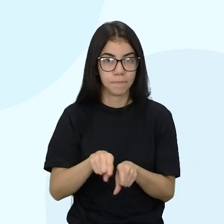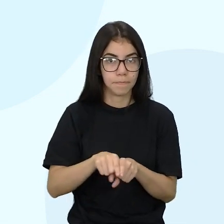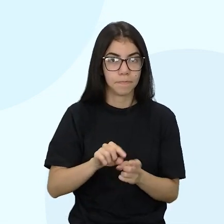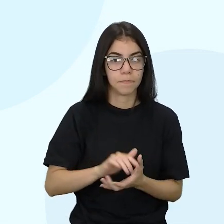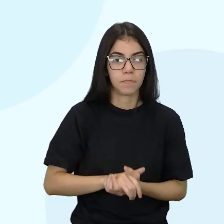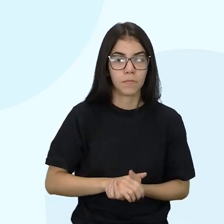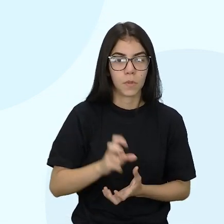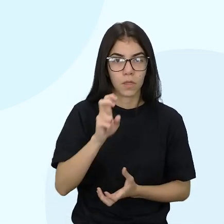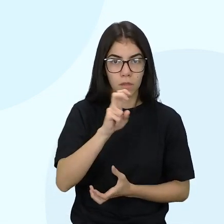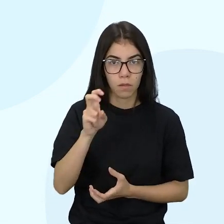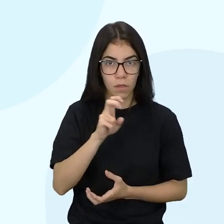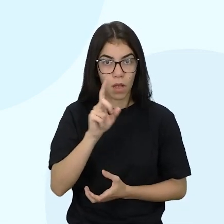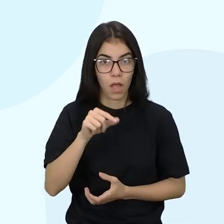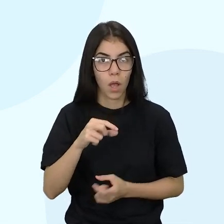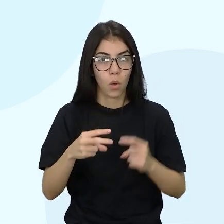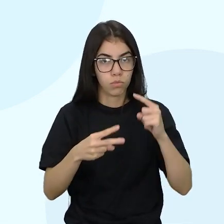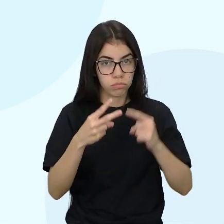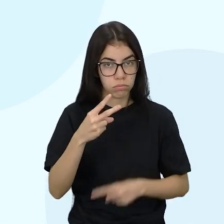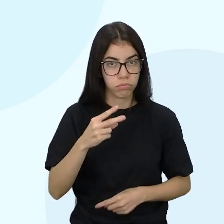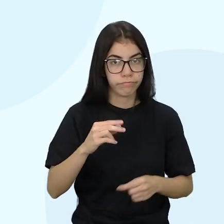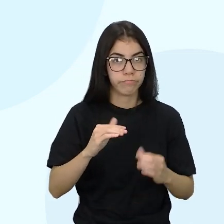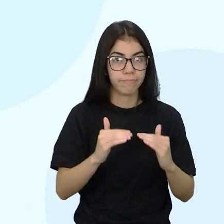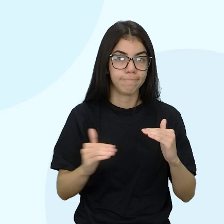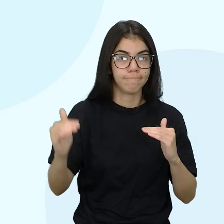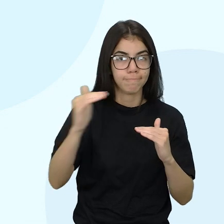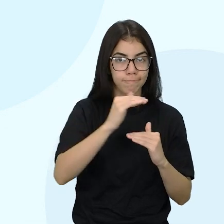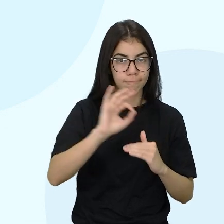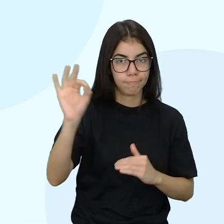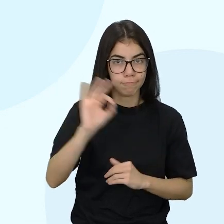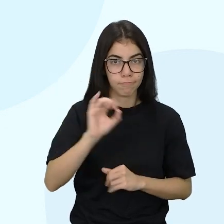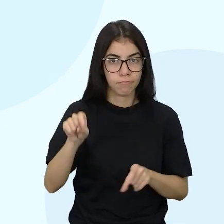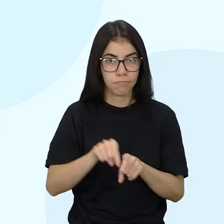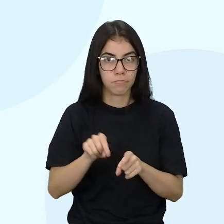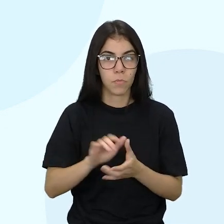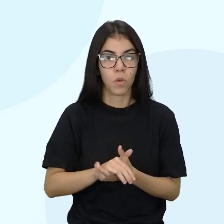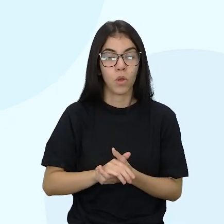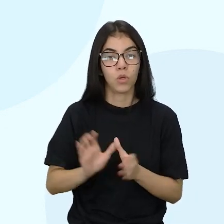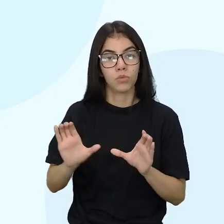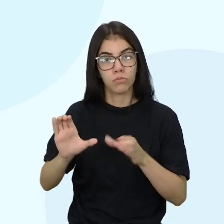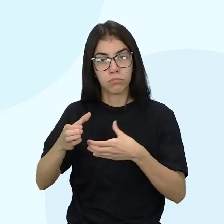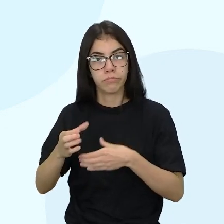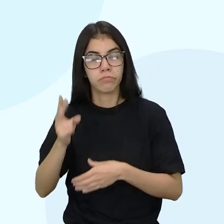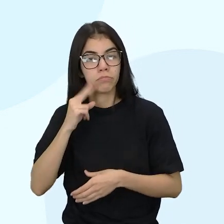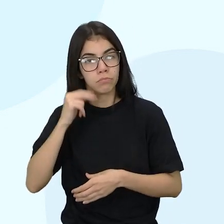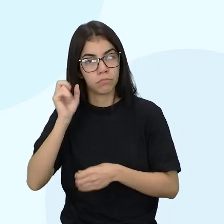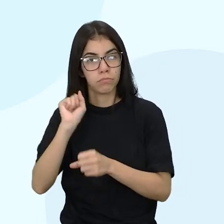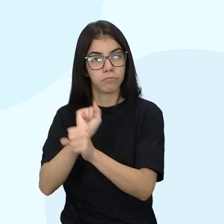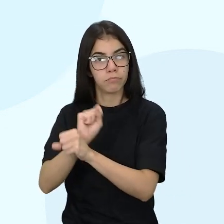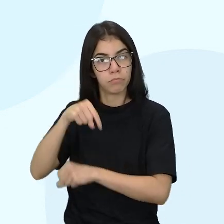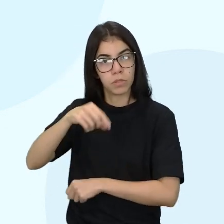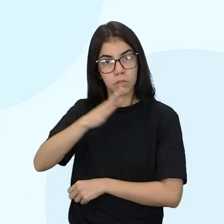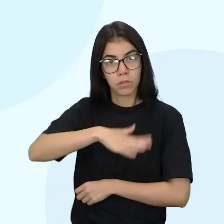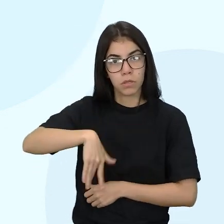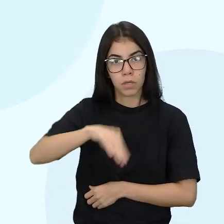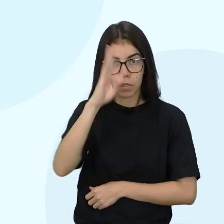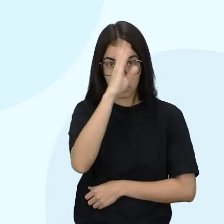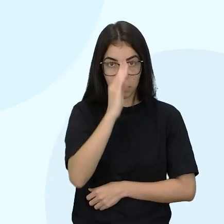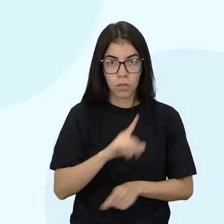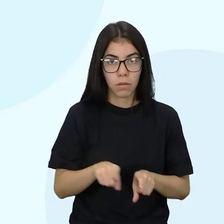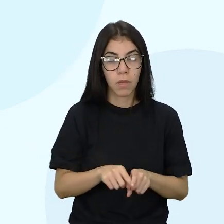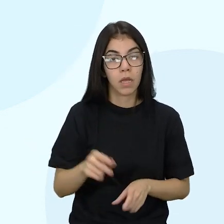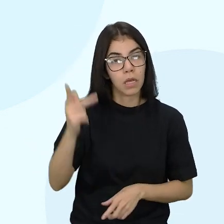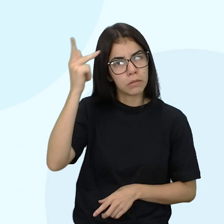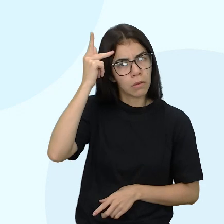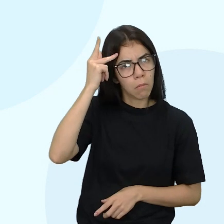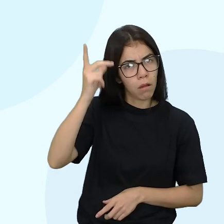maior porcentagem aí de comunidades quilombolas no Brasil. E São Paulo, será que São Paulo tem